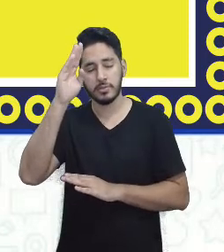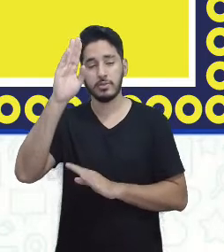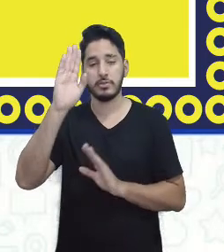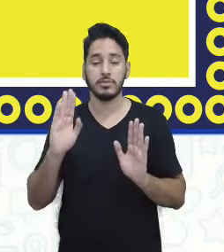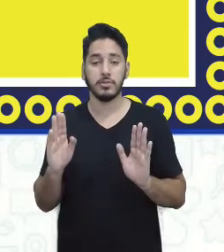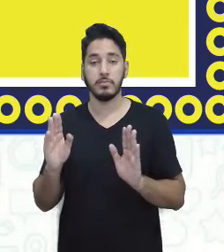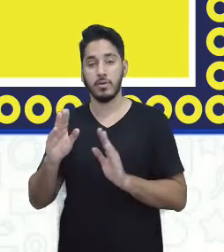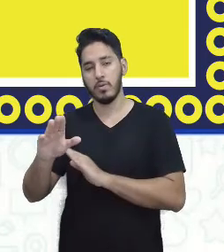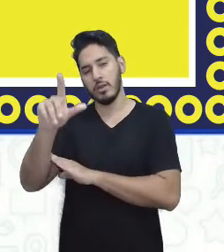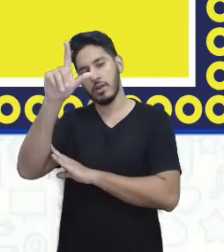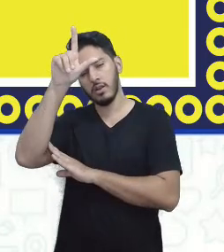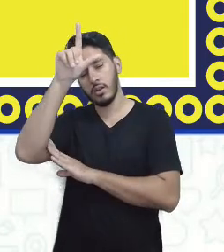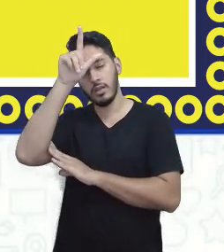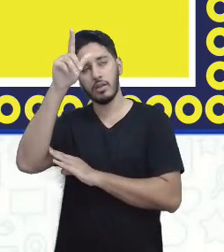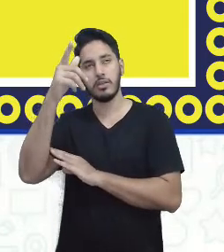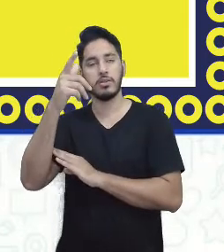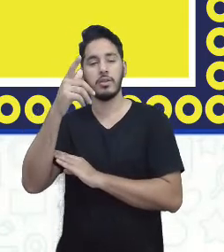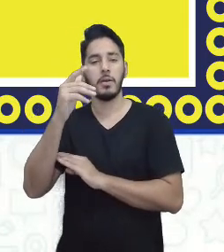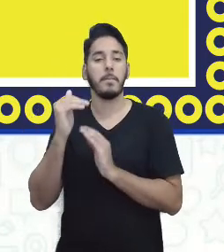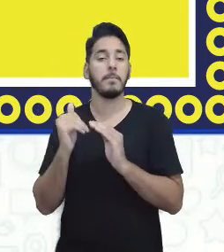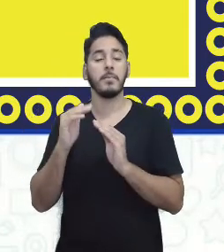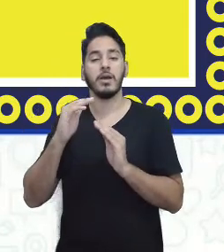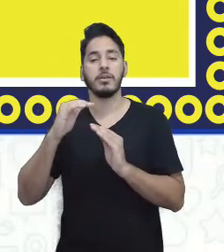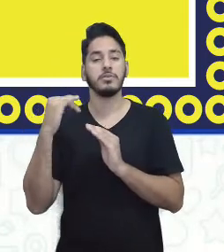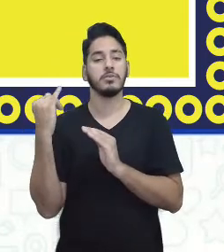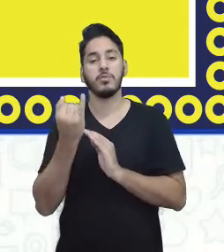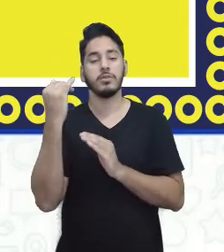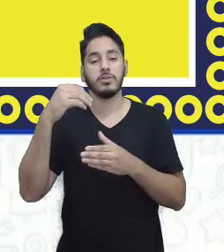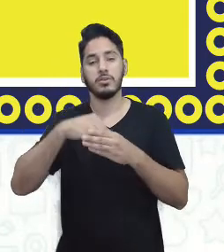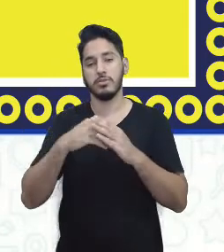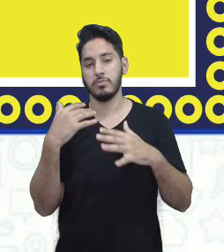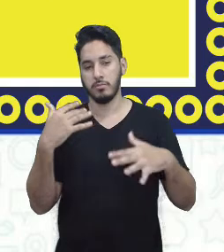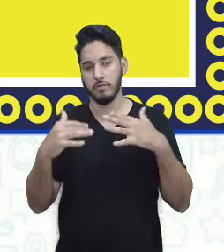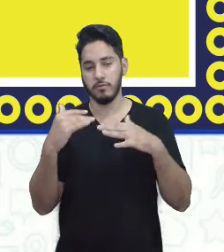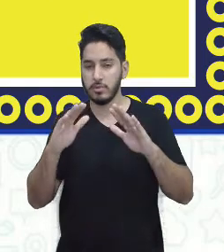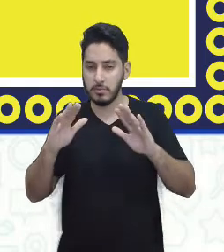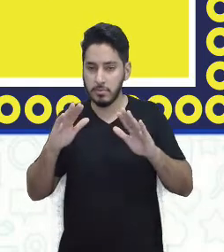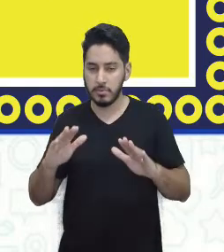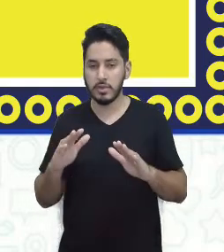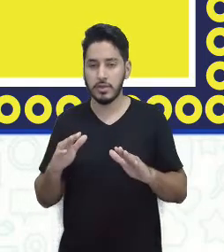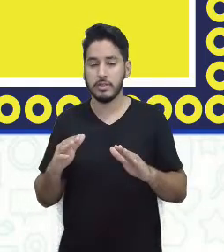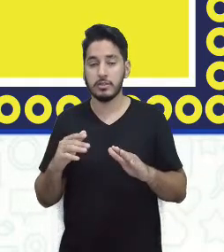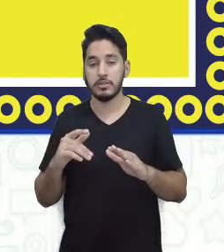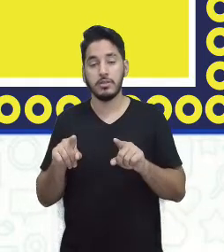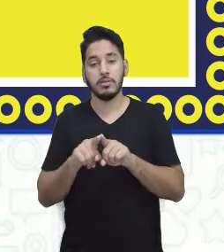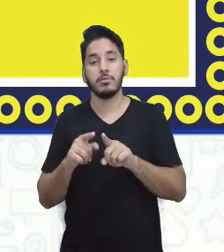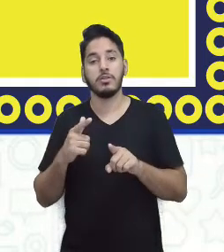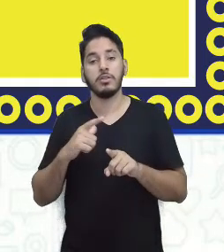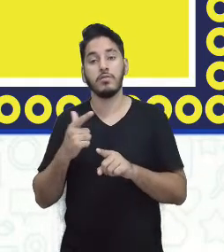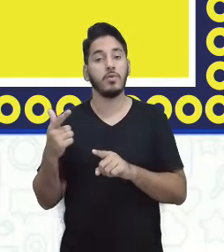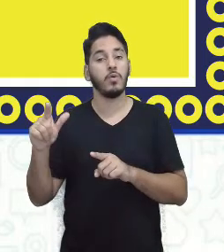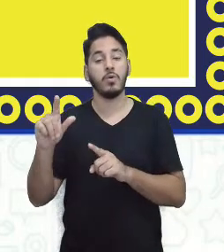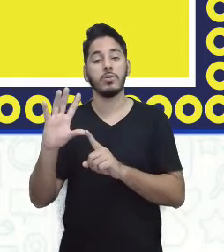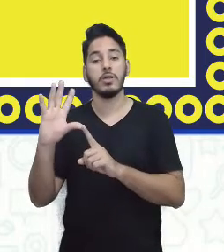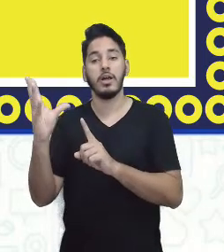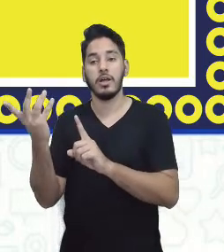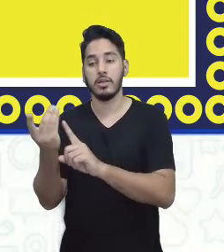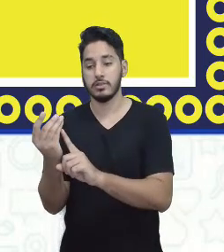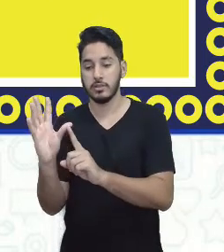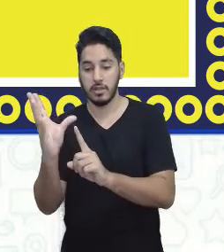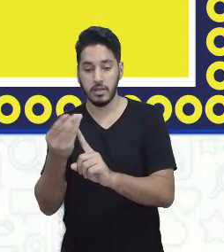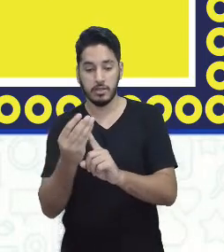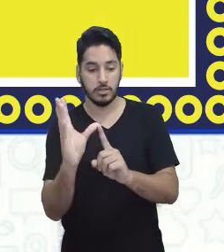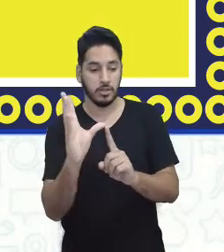principal líder, ele foi a pessoa mais importante dentro do movimento, mas ele agregou outros artistas, né, e